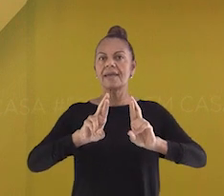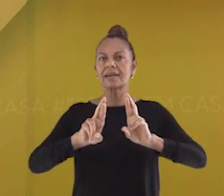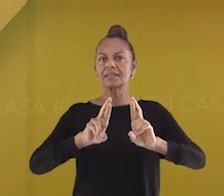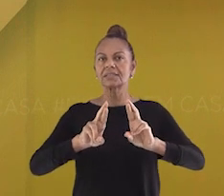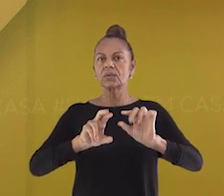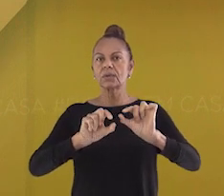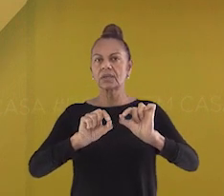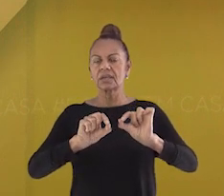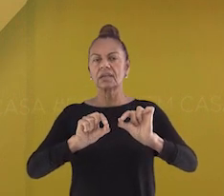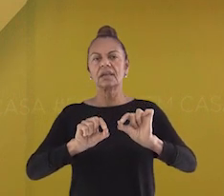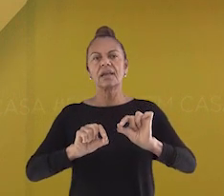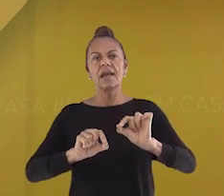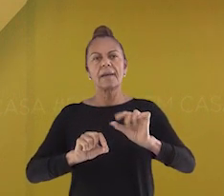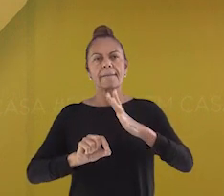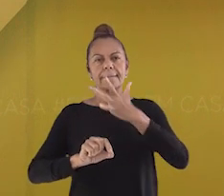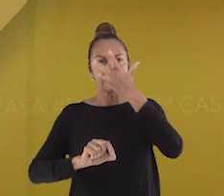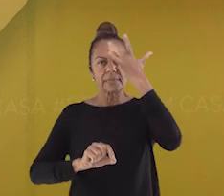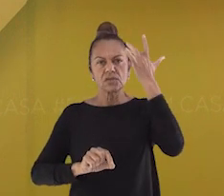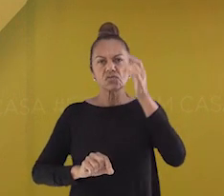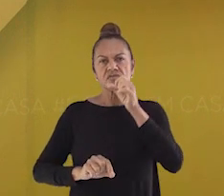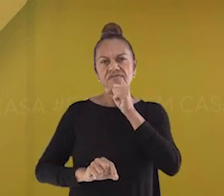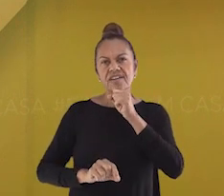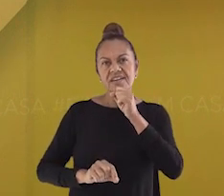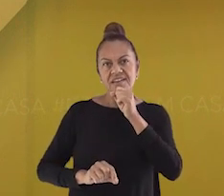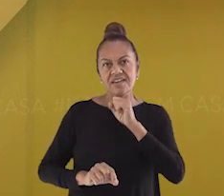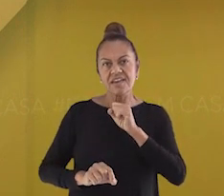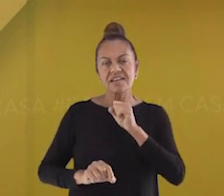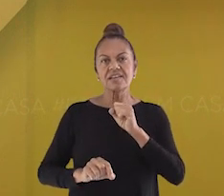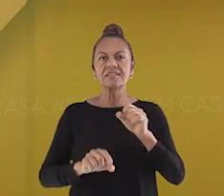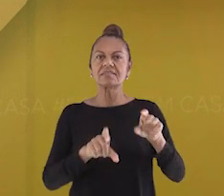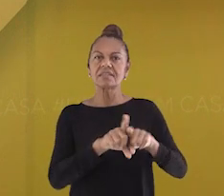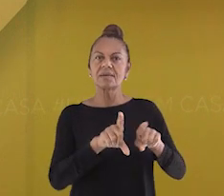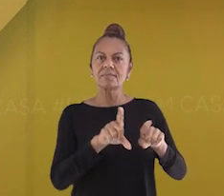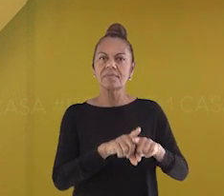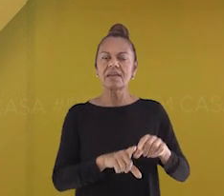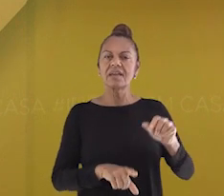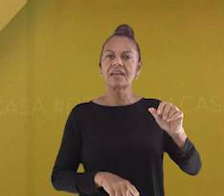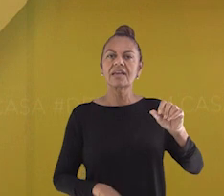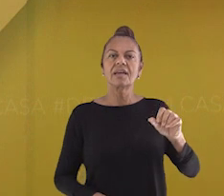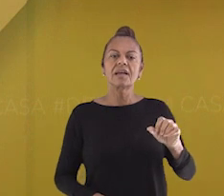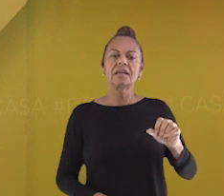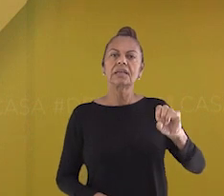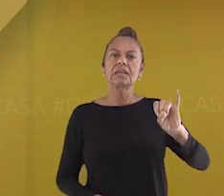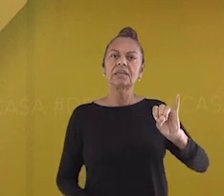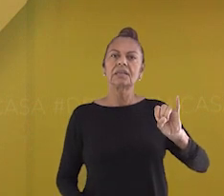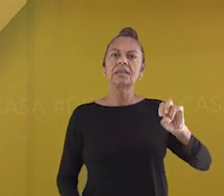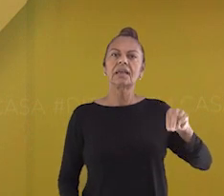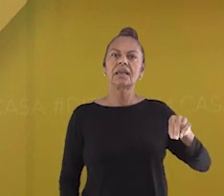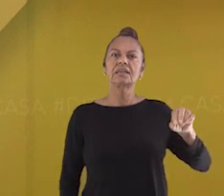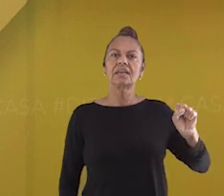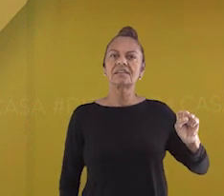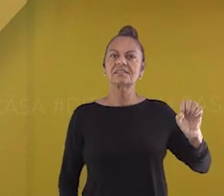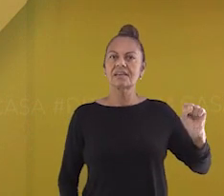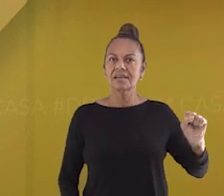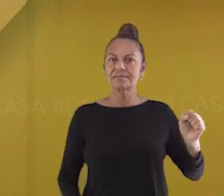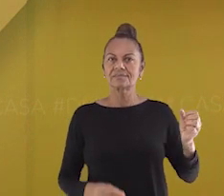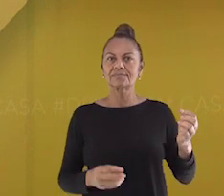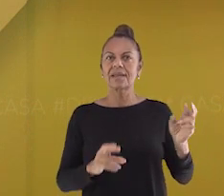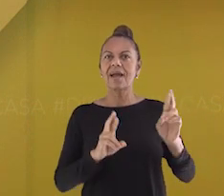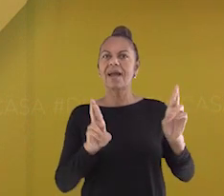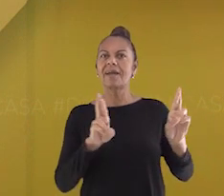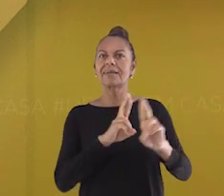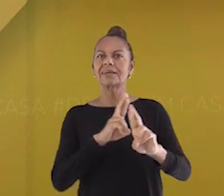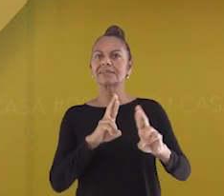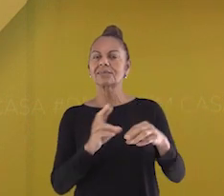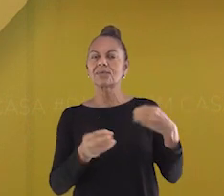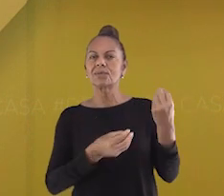bastante discutida é a relação entre o envelhecimento populacional e a previdência social. É fato